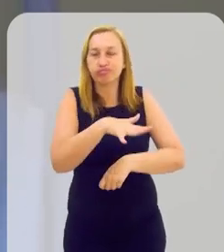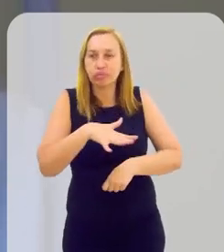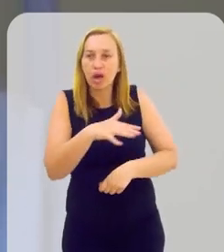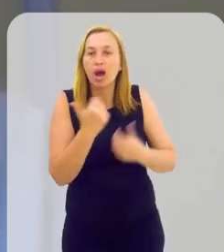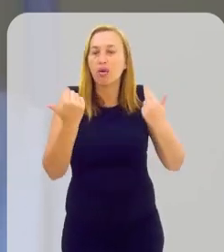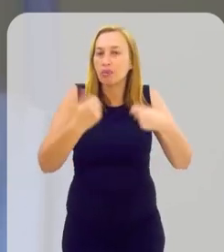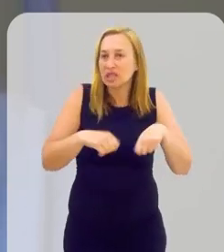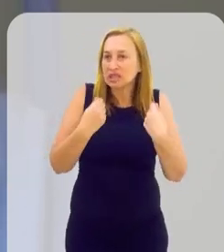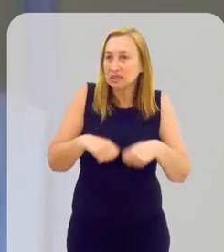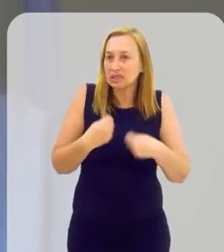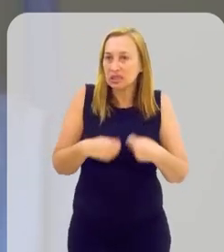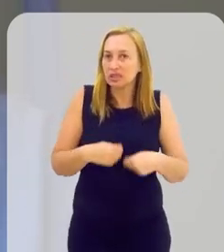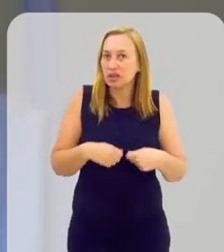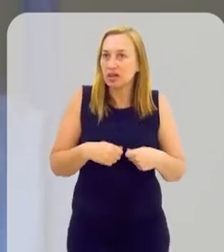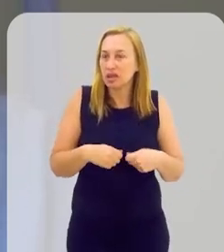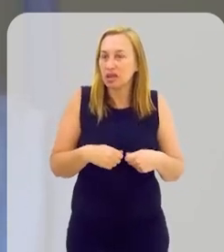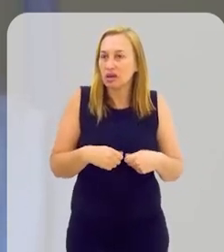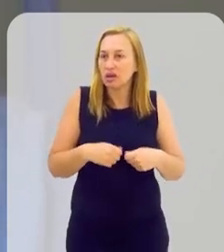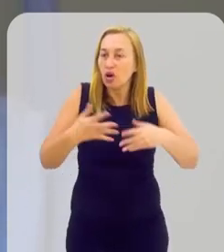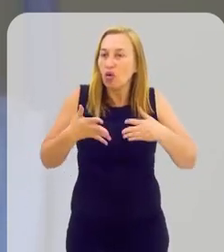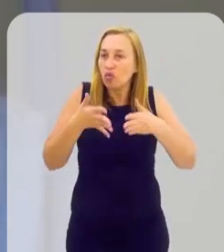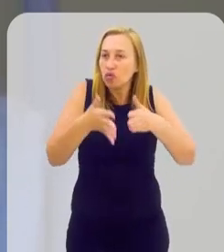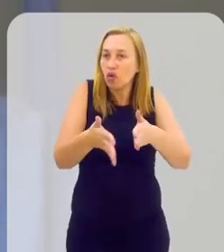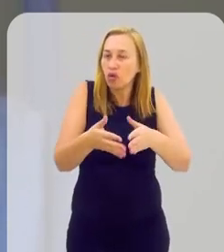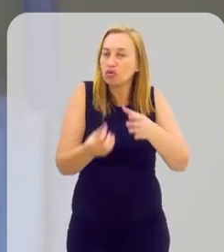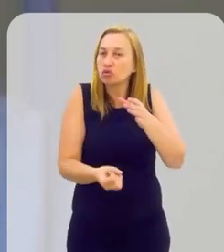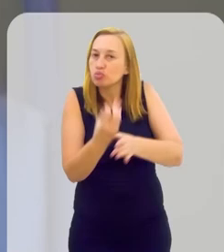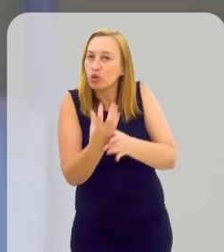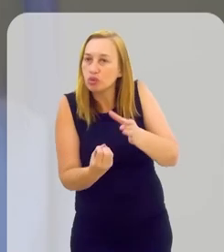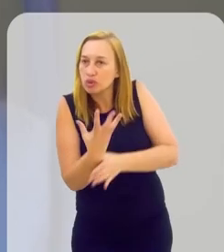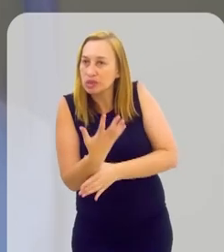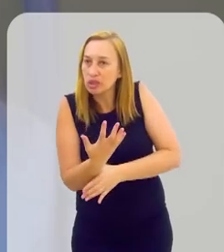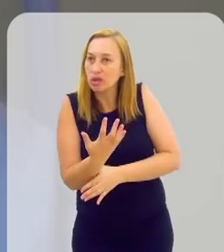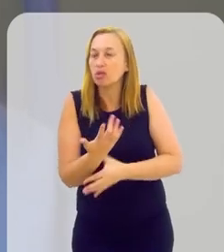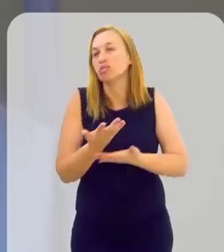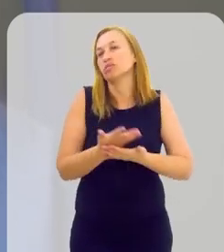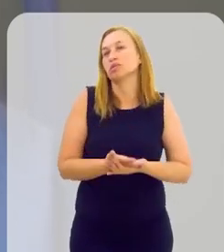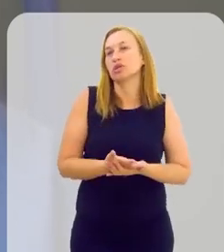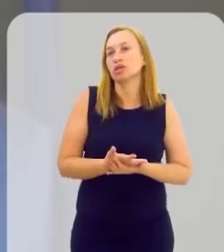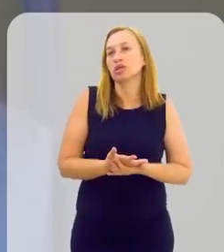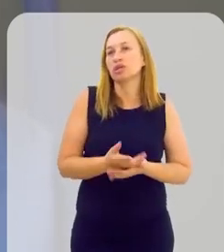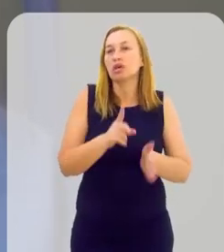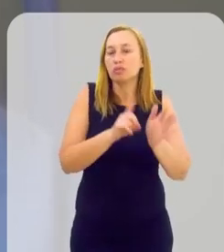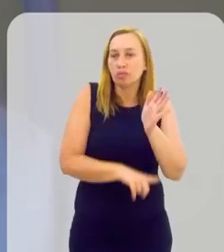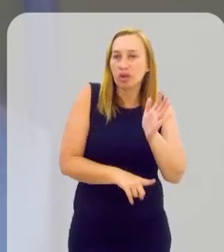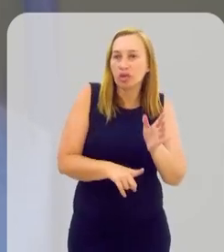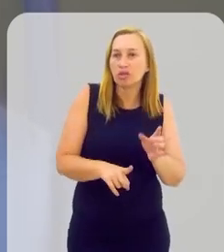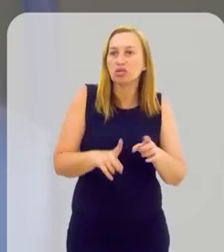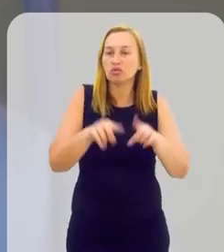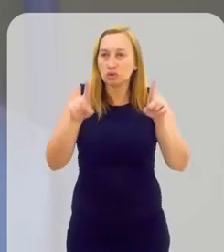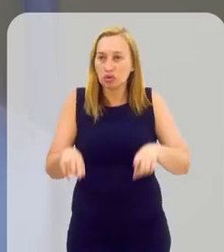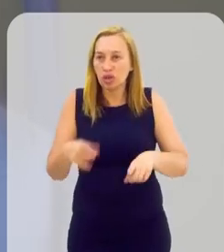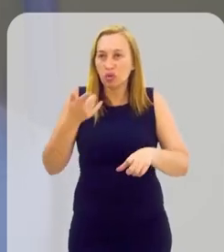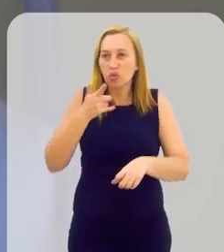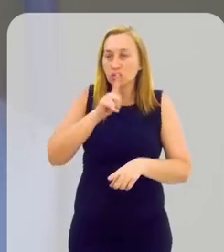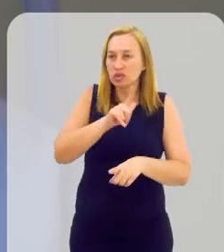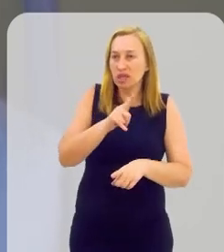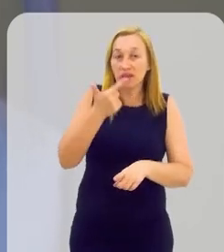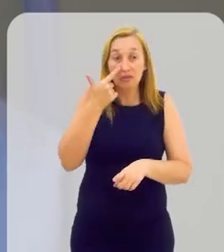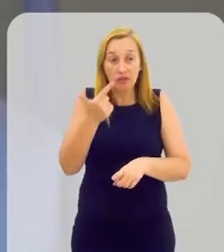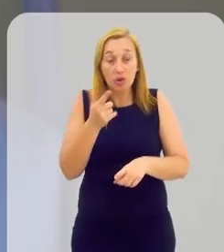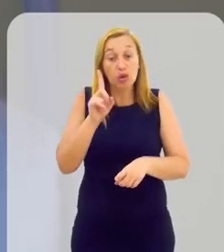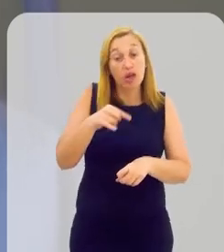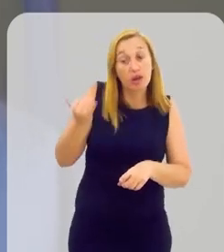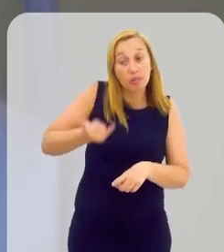nova sistemática de administração. A gente precisa ter um foco em produtividade, né? Às vezes, com